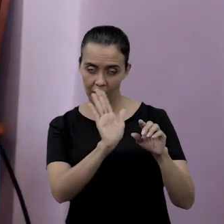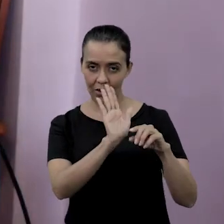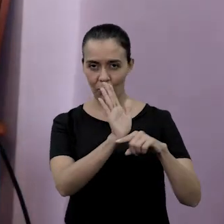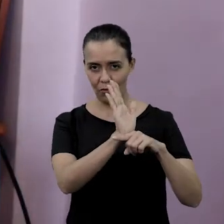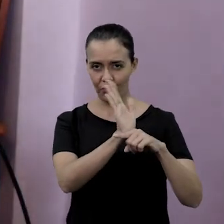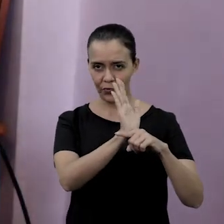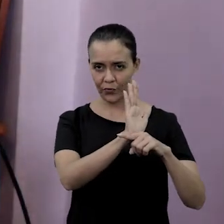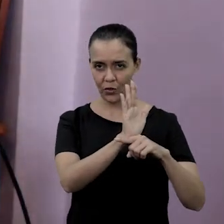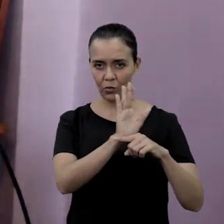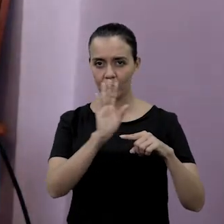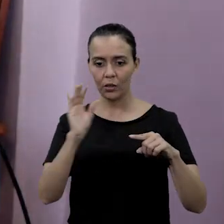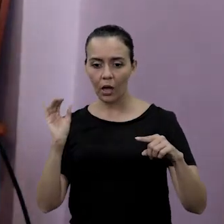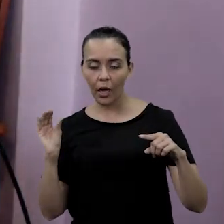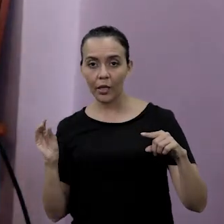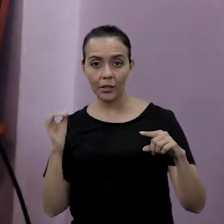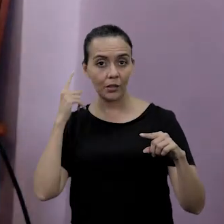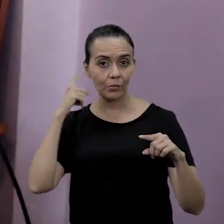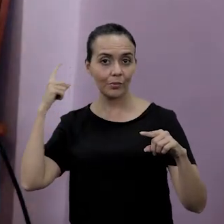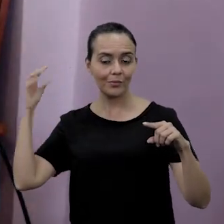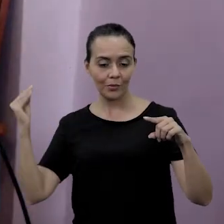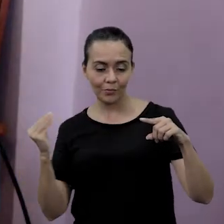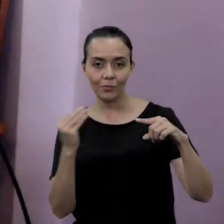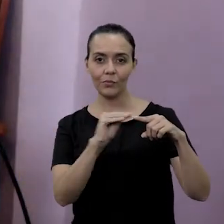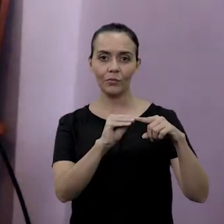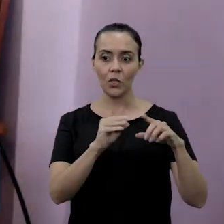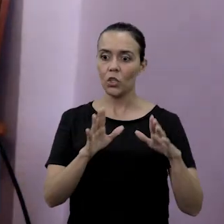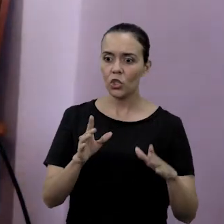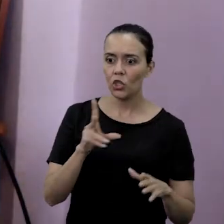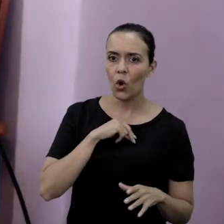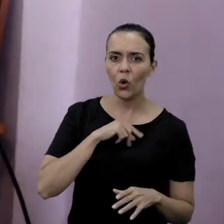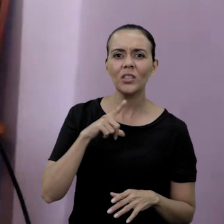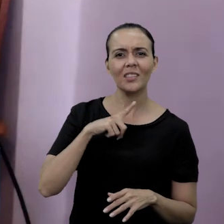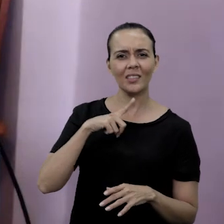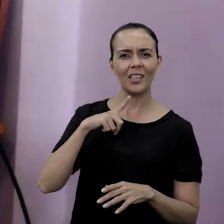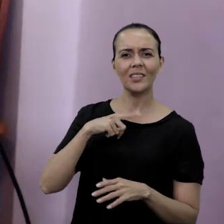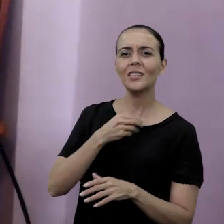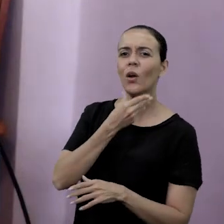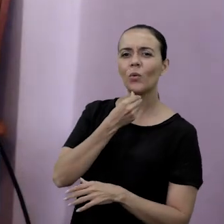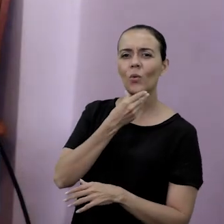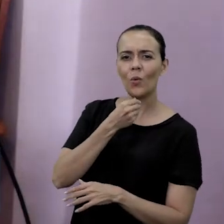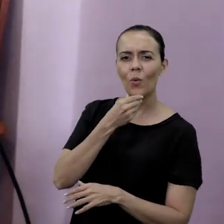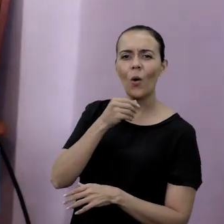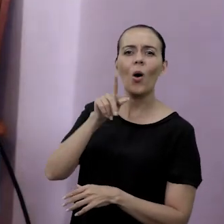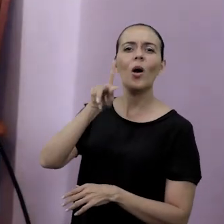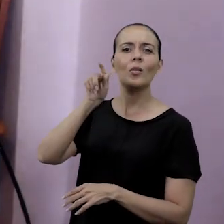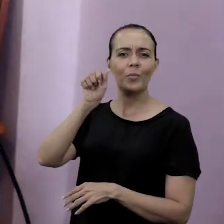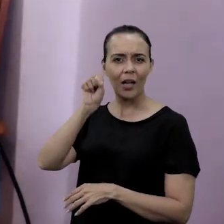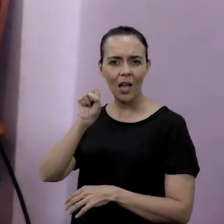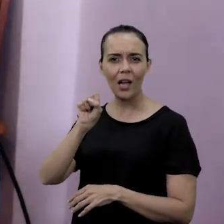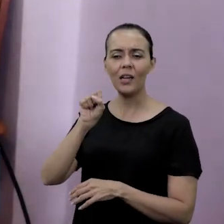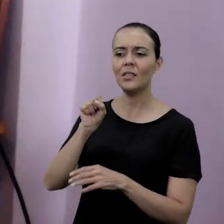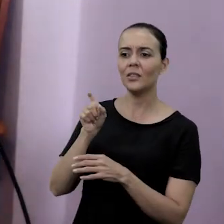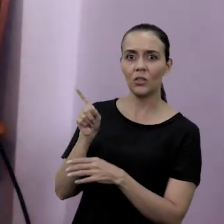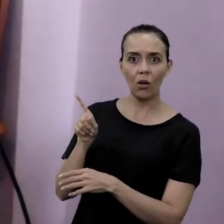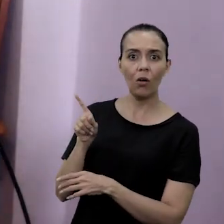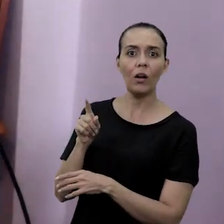filme dele, ele avisou para todo mundo lá do último semestre: "Ó, pô, tem o Gus lá do primeiro